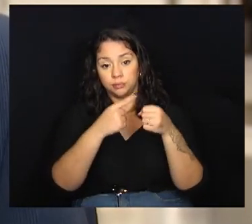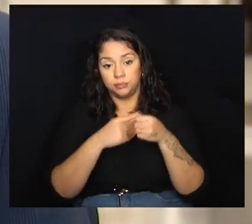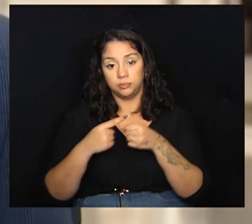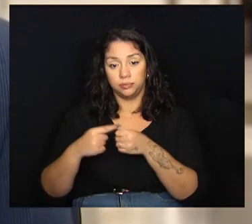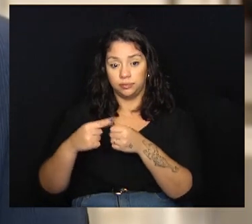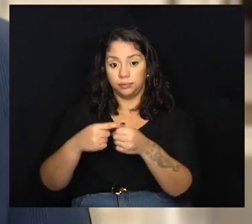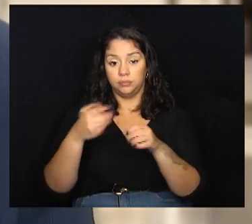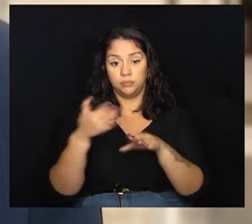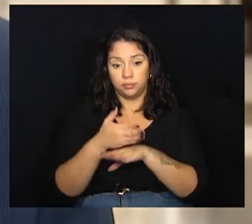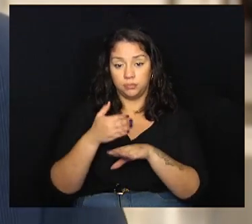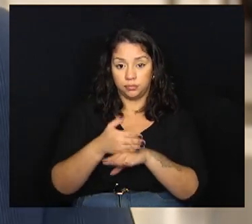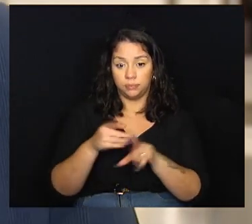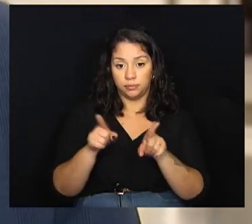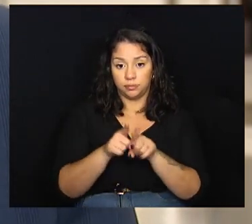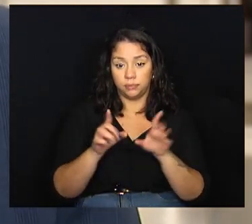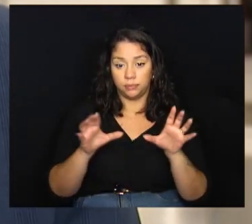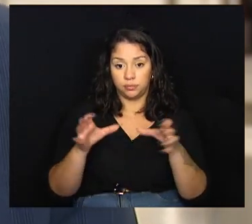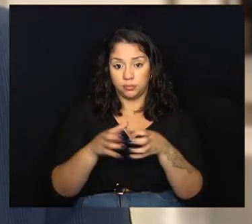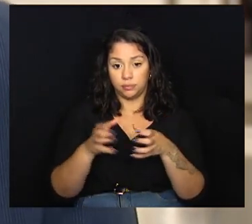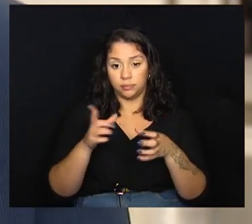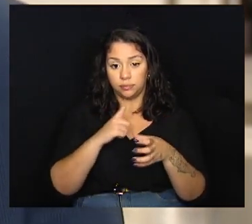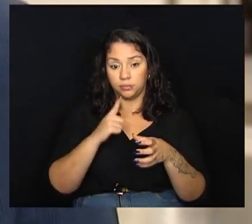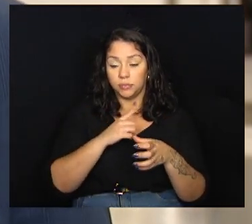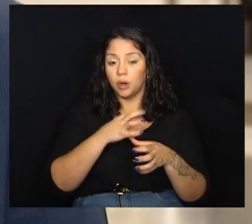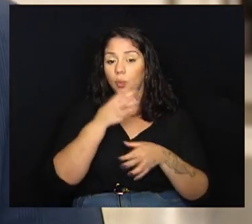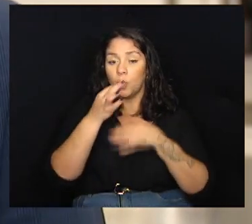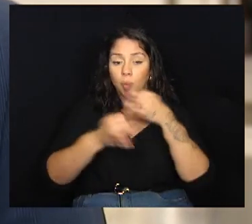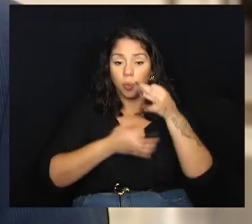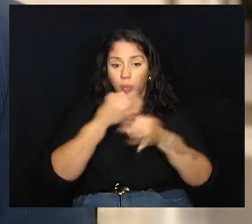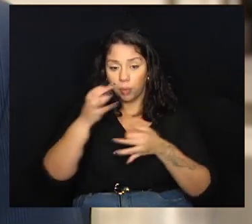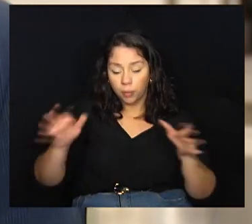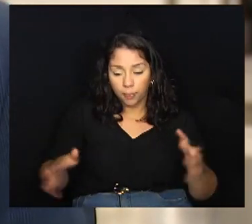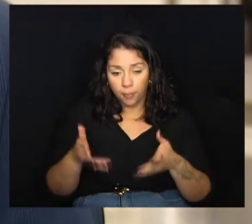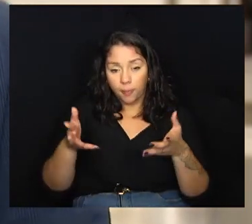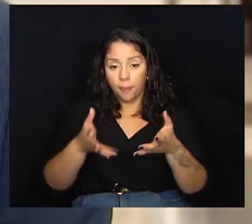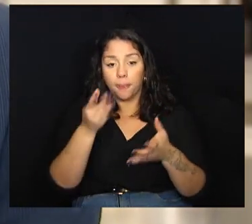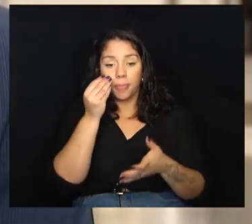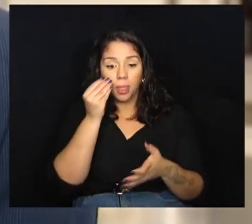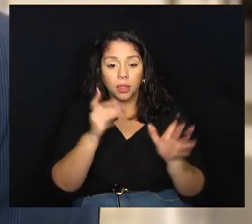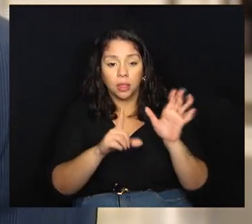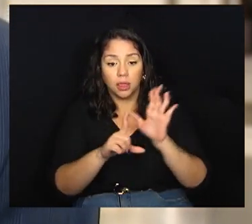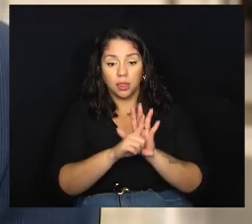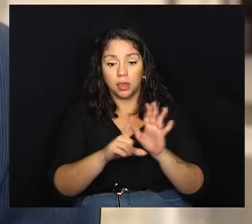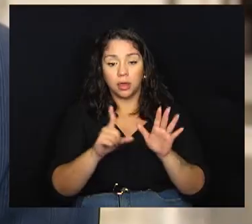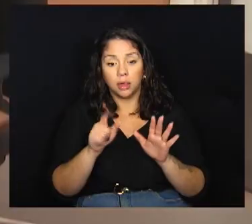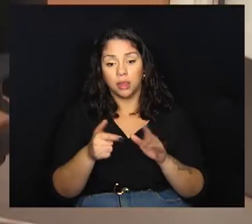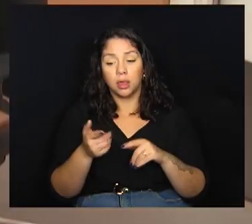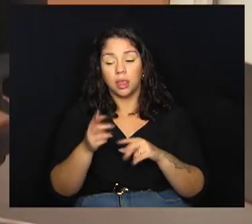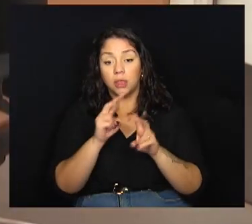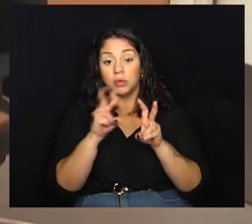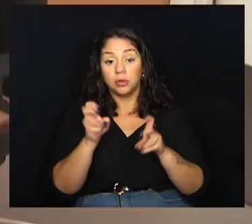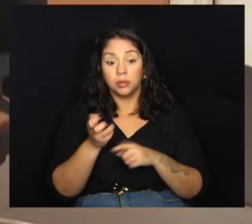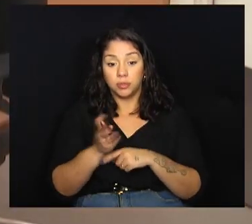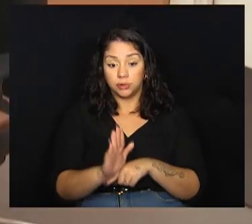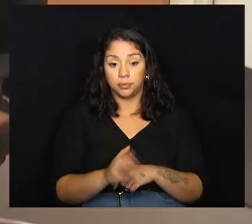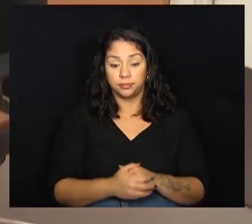da nossa comissão de comentar, fomentar e buscar leis que possam ajudar os temas pertinentes no momento.